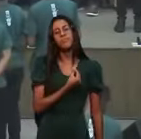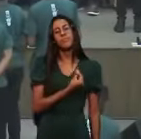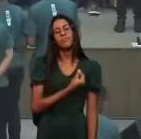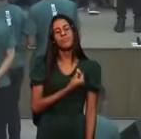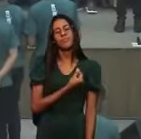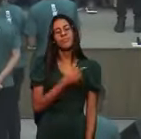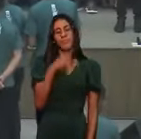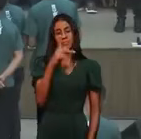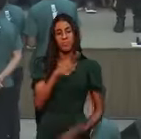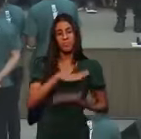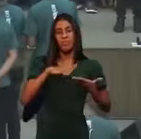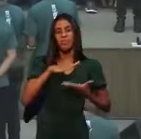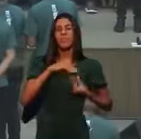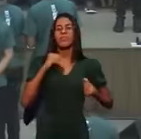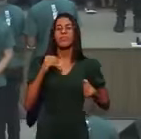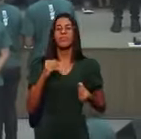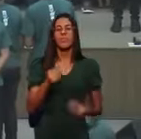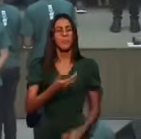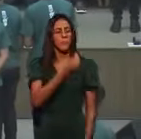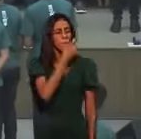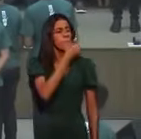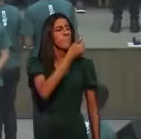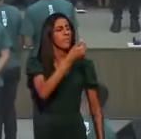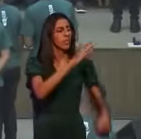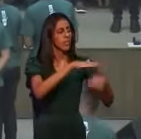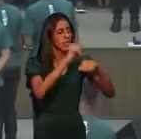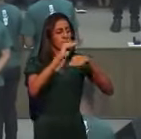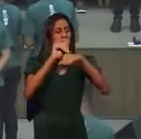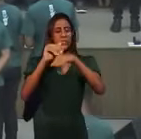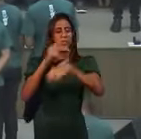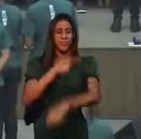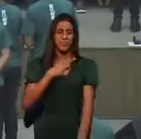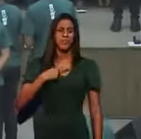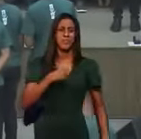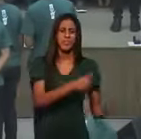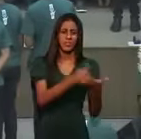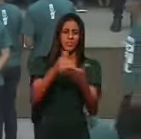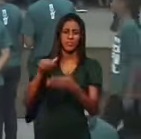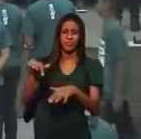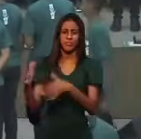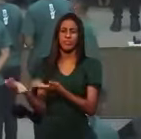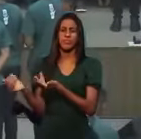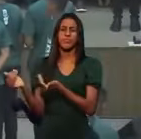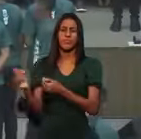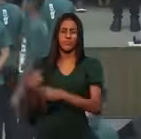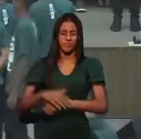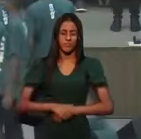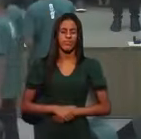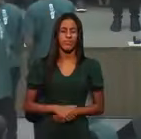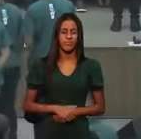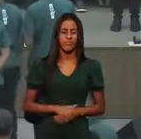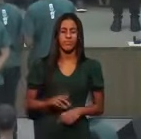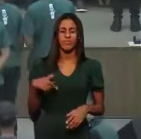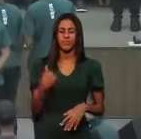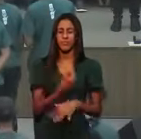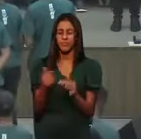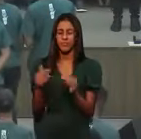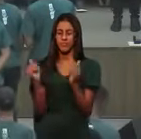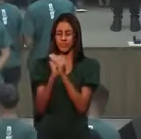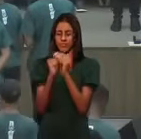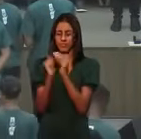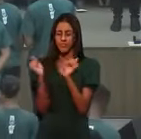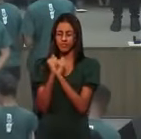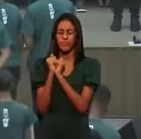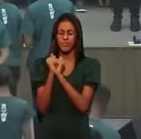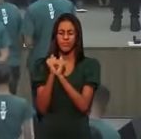Venha, eu quero pedir a alguns pastores que ajudem esses jovens. Por favor, desçam lá. E vamos orar com eles.